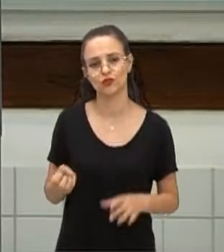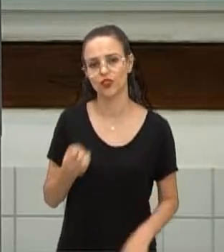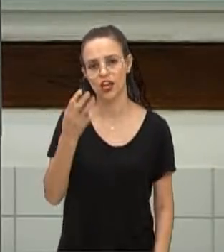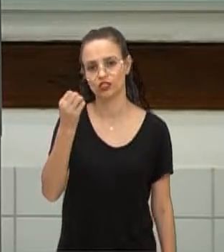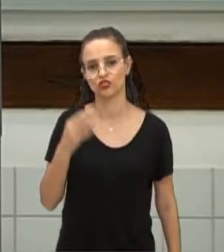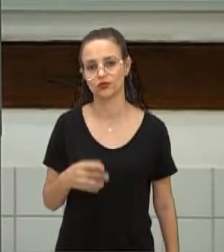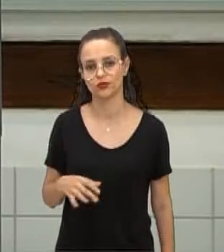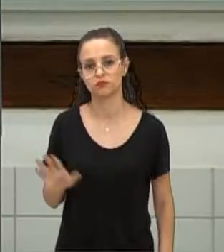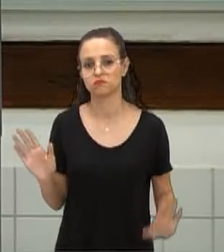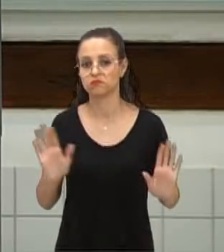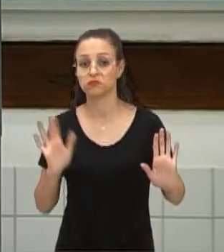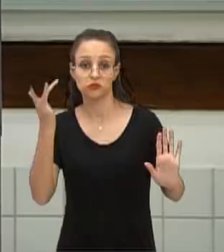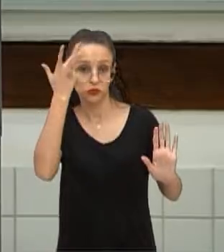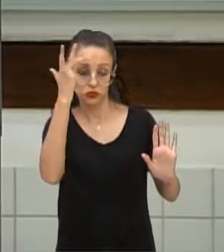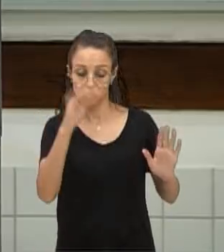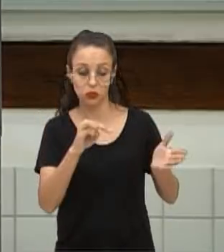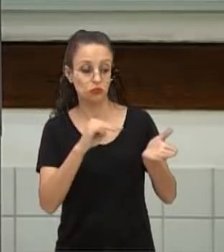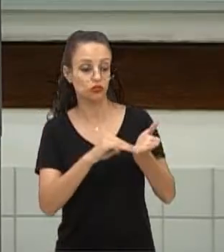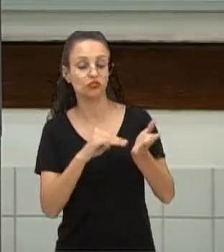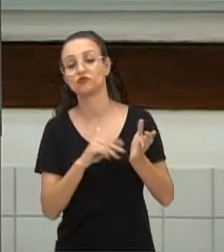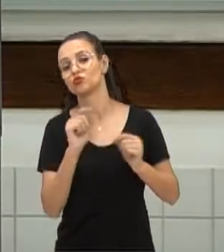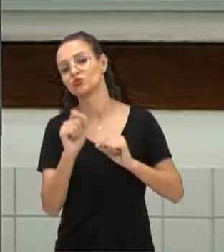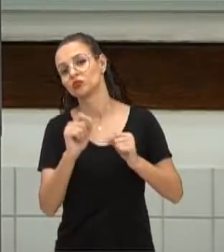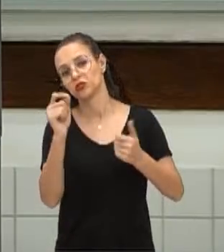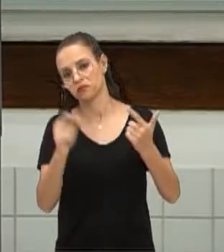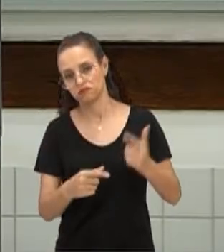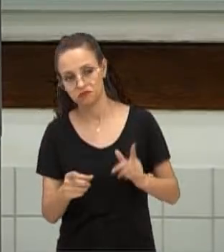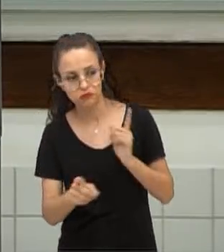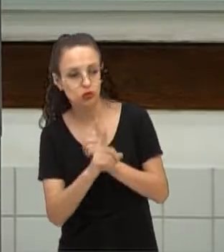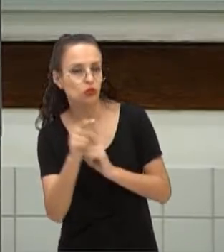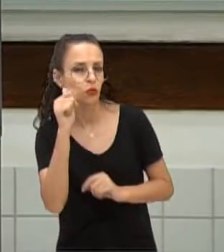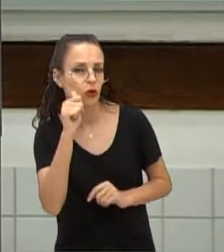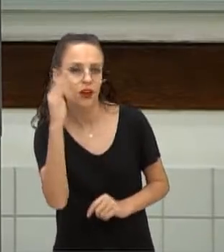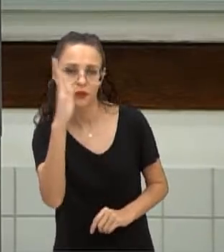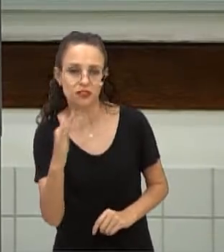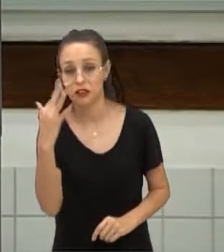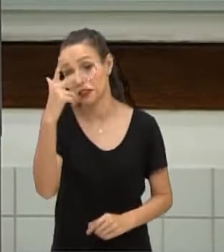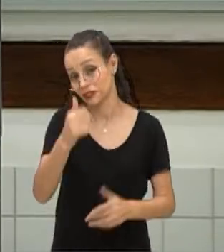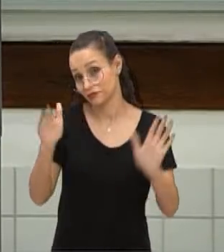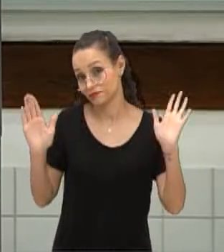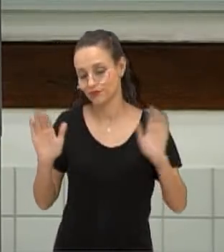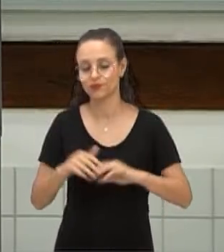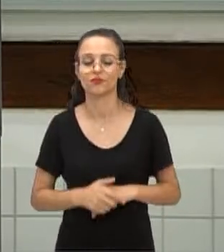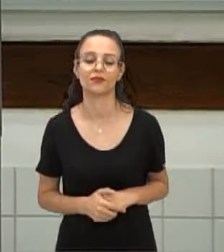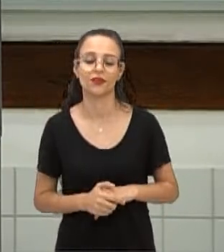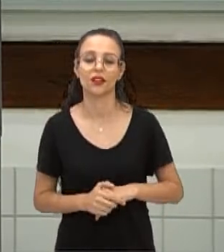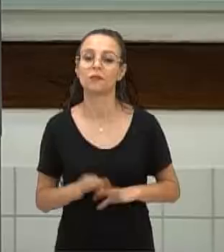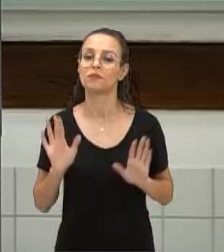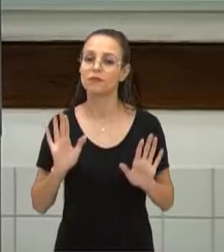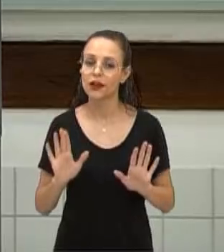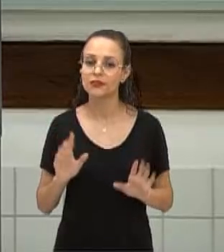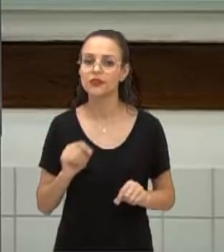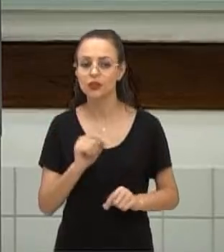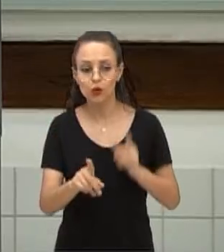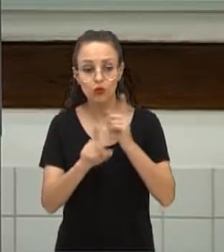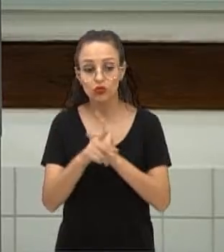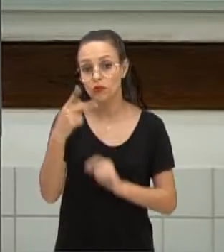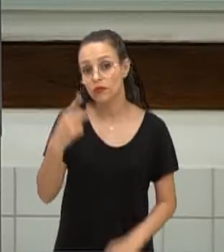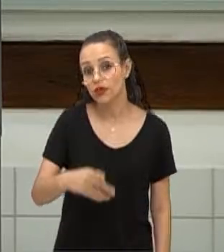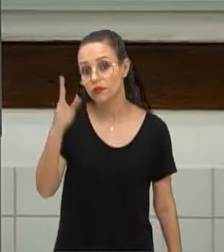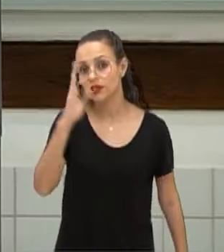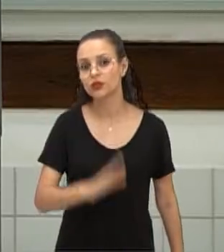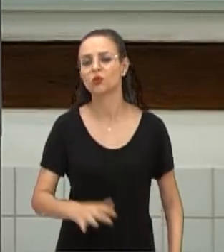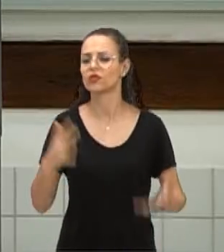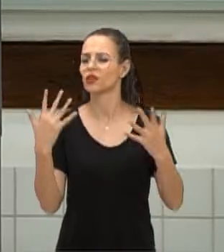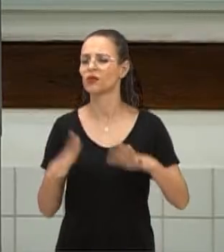Brasil. Não sabemos por quais motivos. Talvez encontrou uma brasileira dessas, né? Lindas aí. Mas ele encontrou alguma coisa aqui no Brasil que ele não